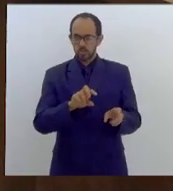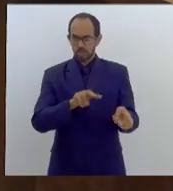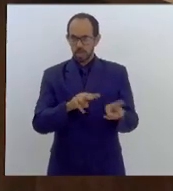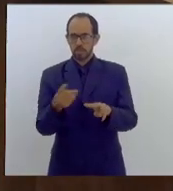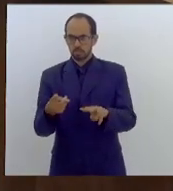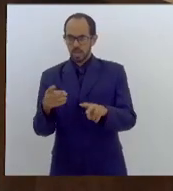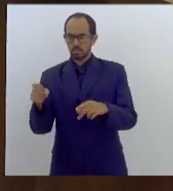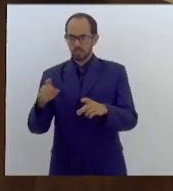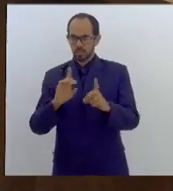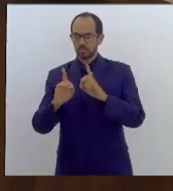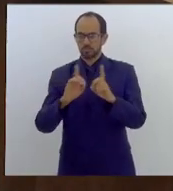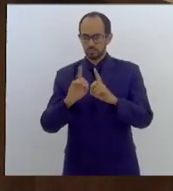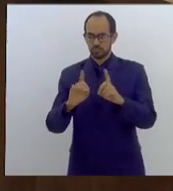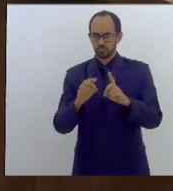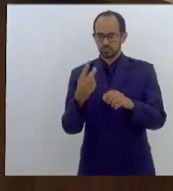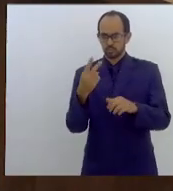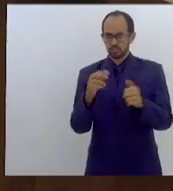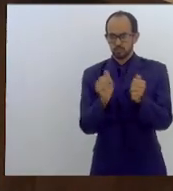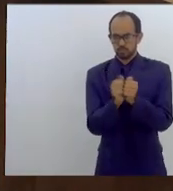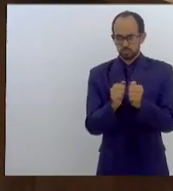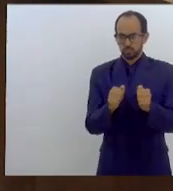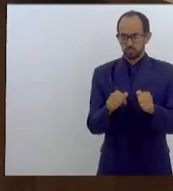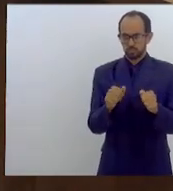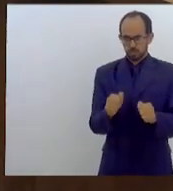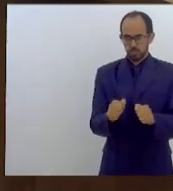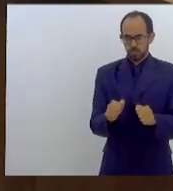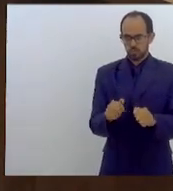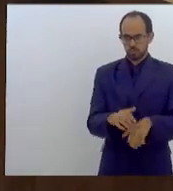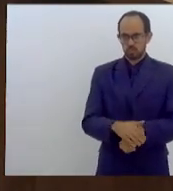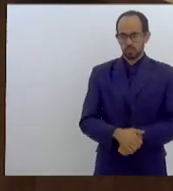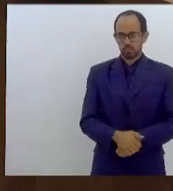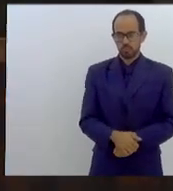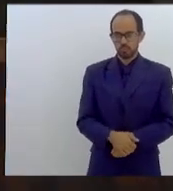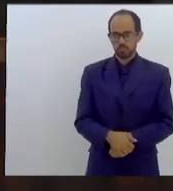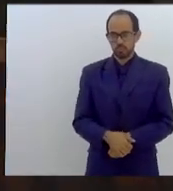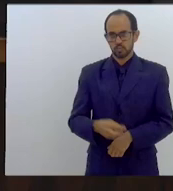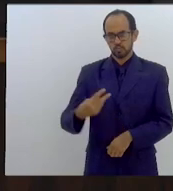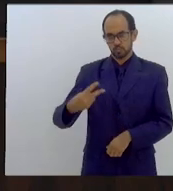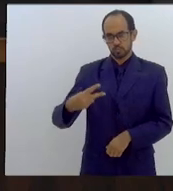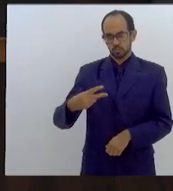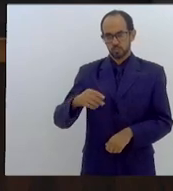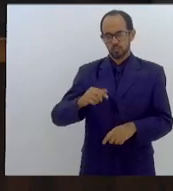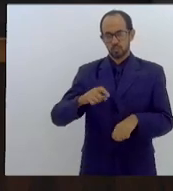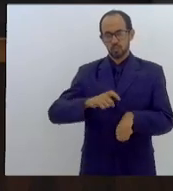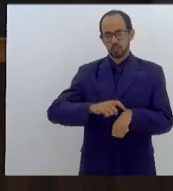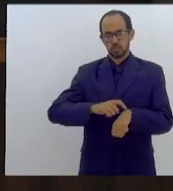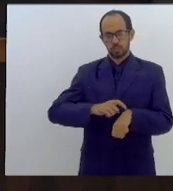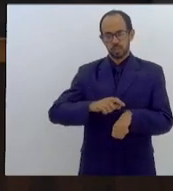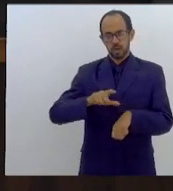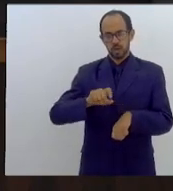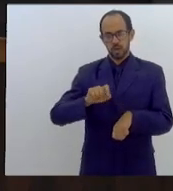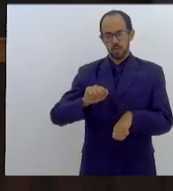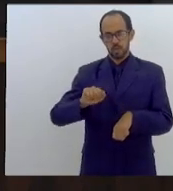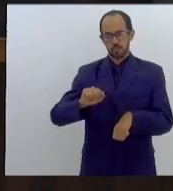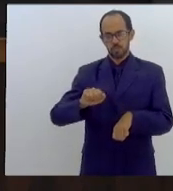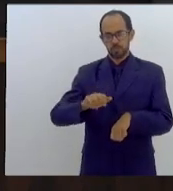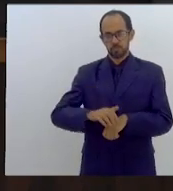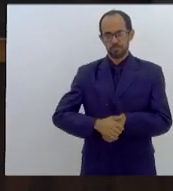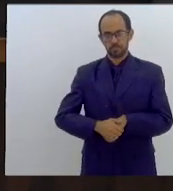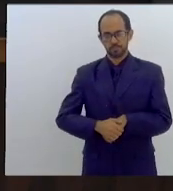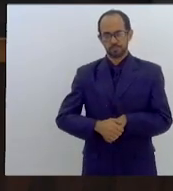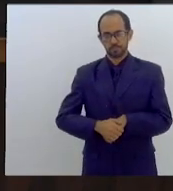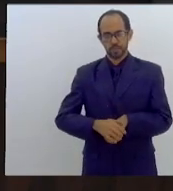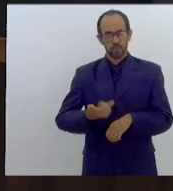fazer a discussão as duas juntos. Ok. Pode ser? No segundo momento da Muito LOA. Obrigada. Não havendo o que